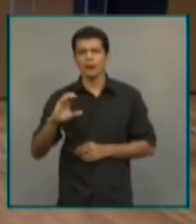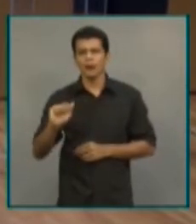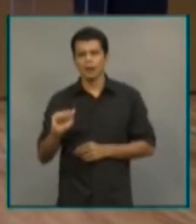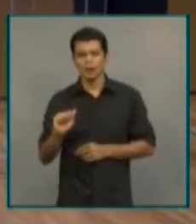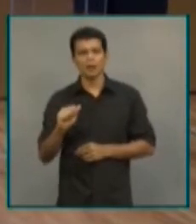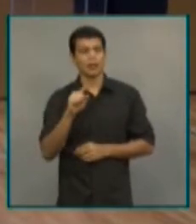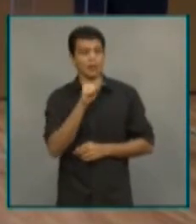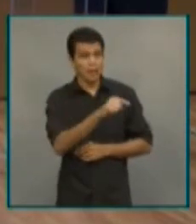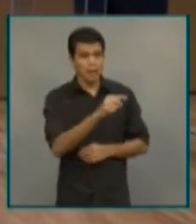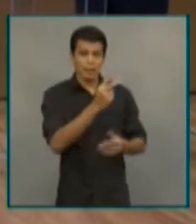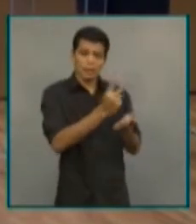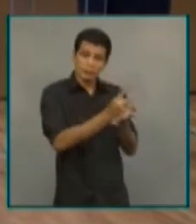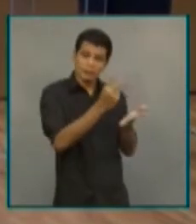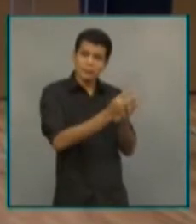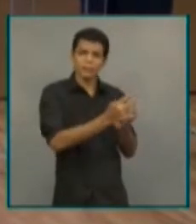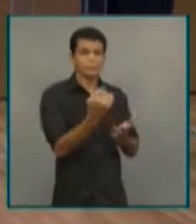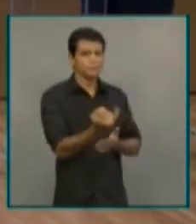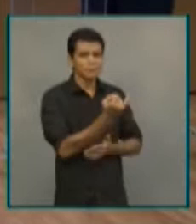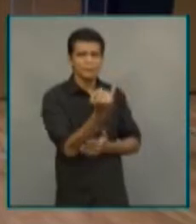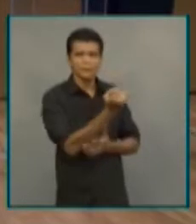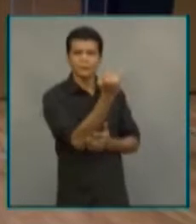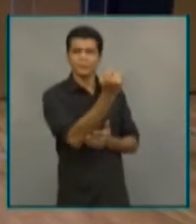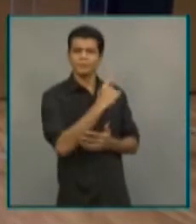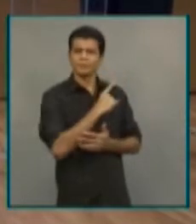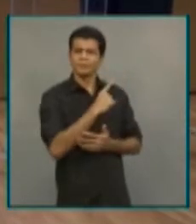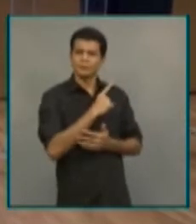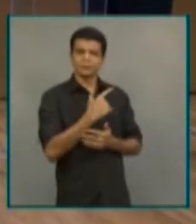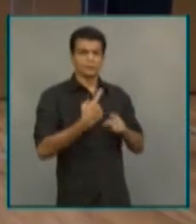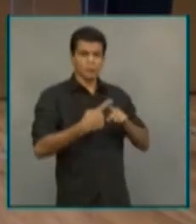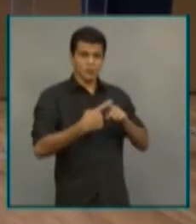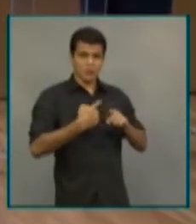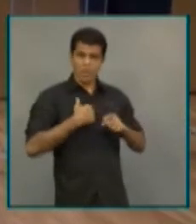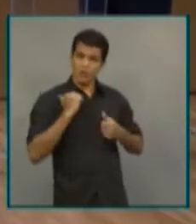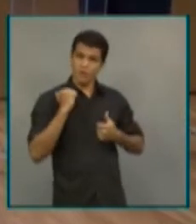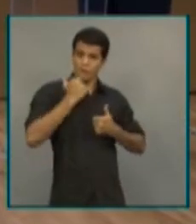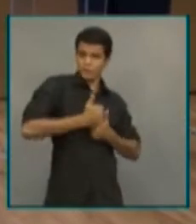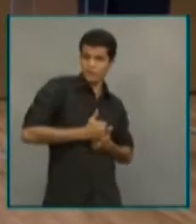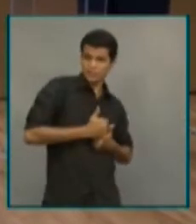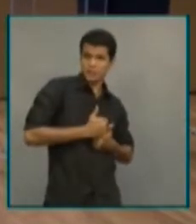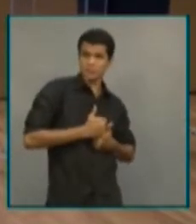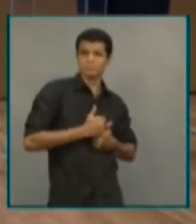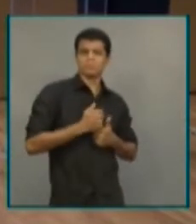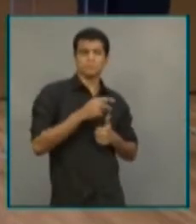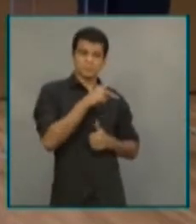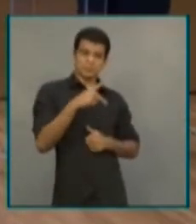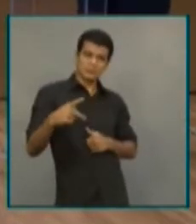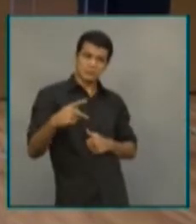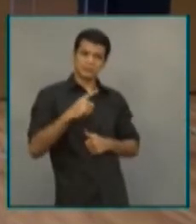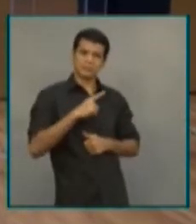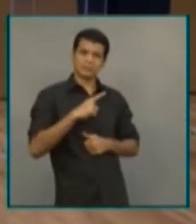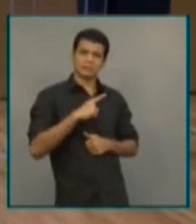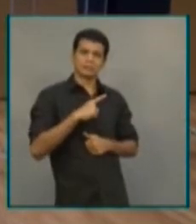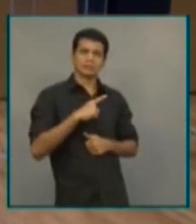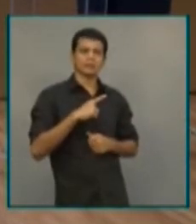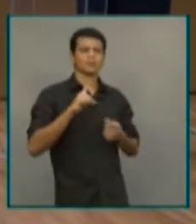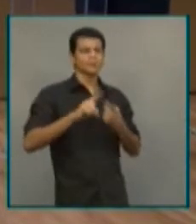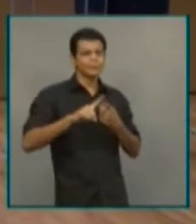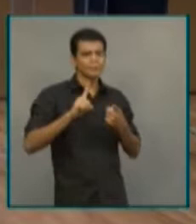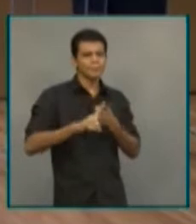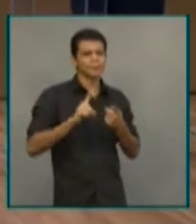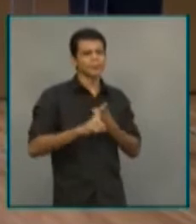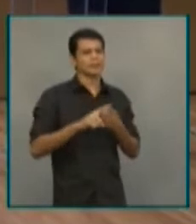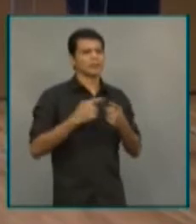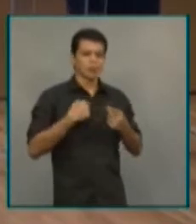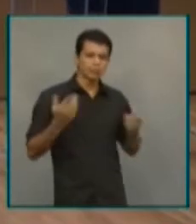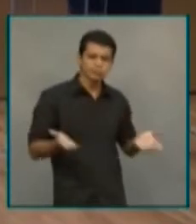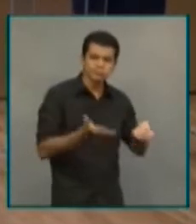para a sociedade. Na qualidade de vice-presidente, interiorizei as comissões temáticas da ordem, fomentei a participação